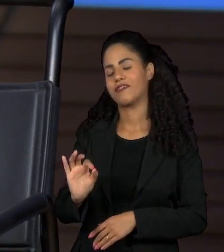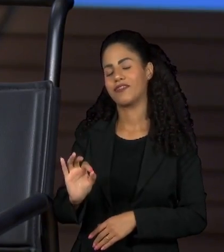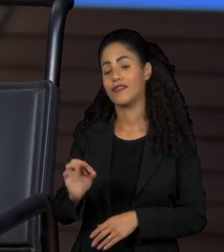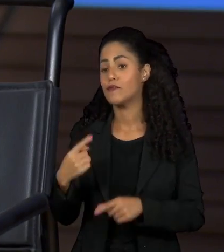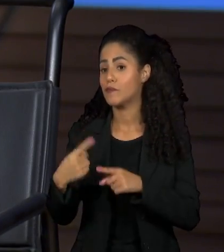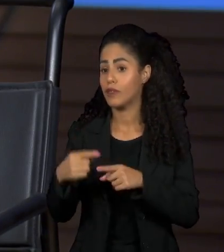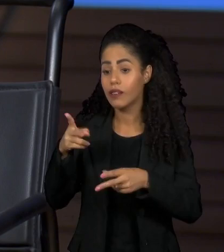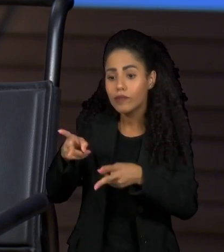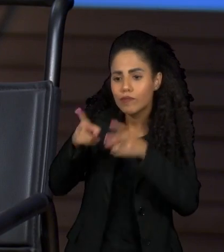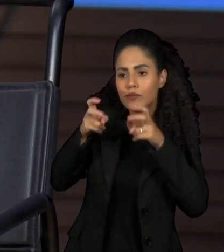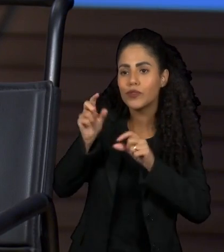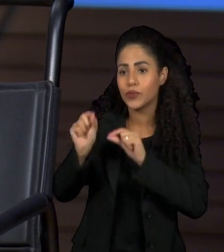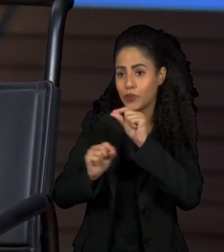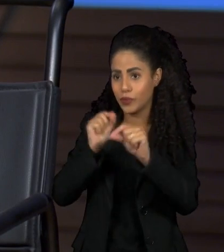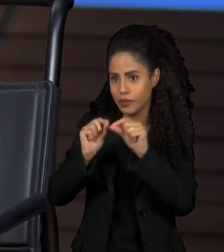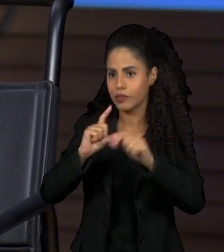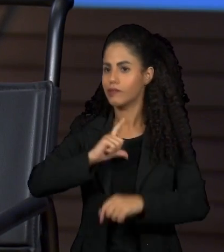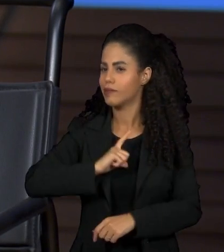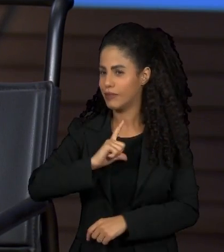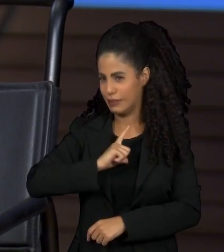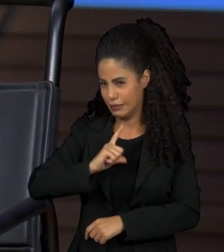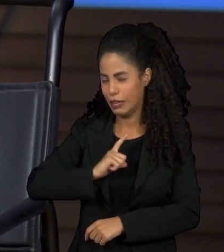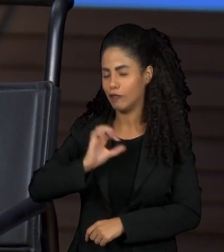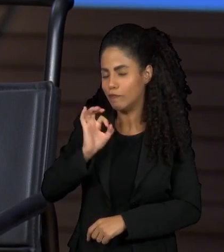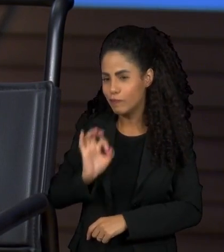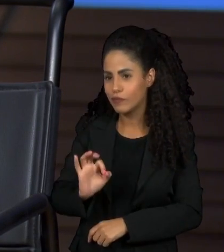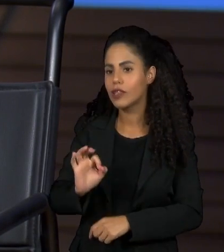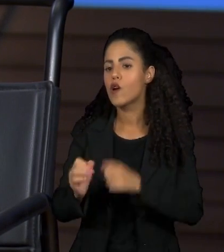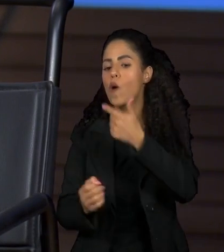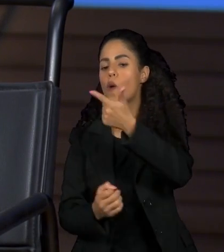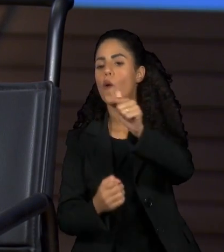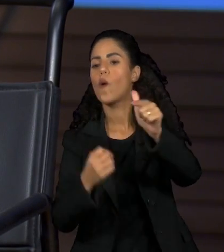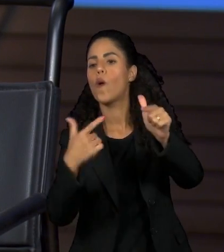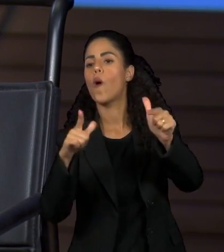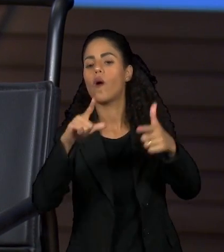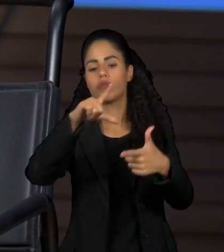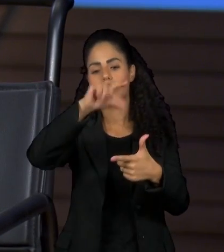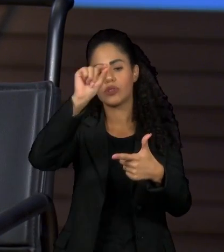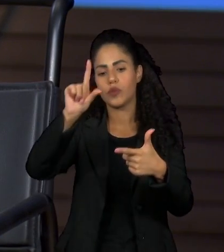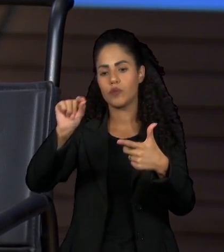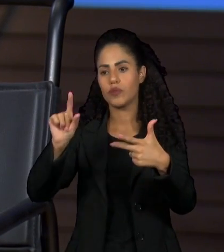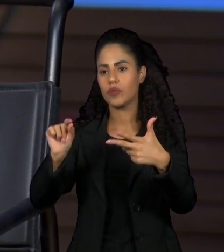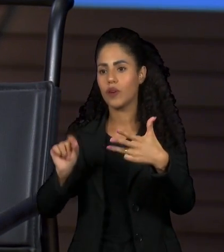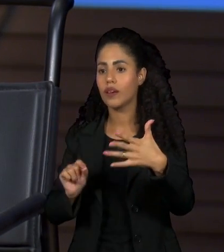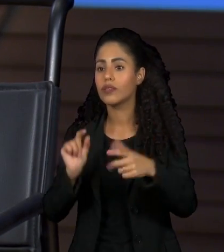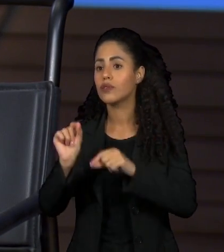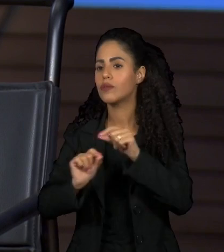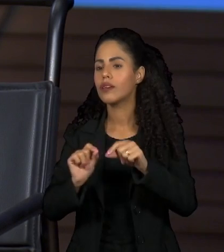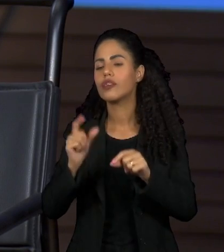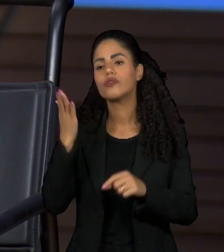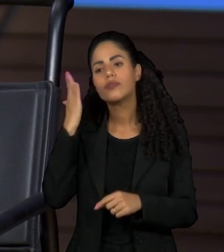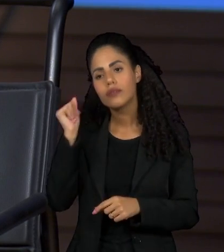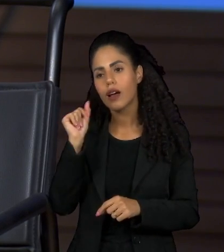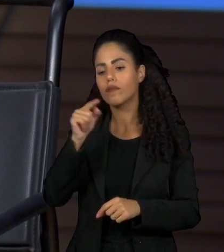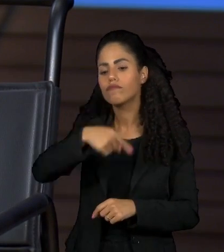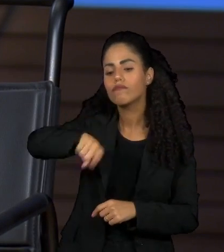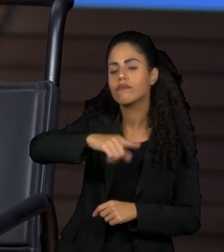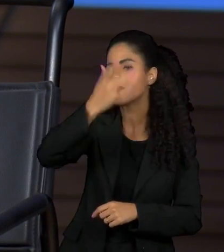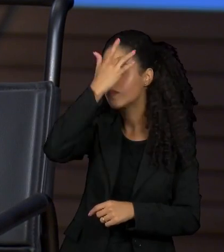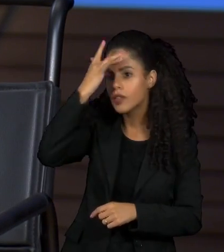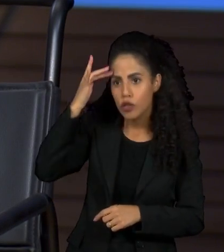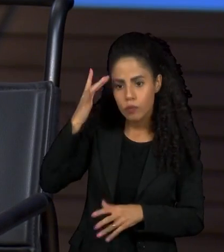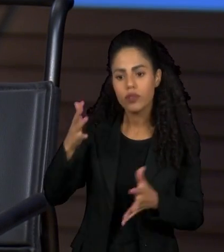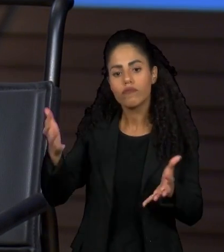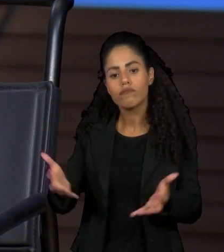que, por mais que tenham outras alternativas, a gente tem algumas soluções, é importante a gente ver as pessoas cada vez